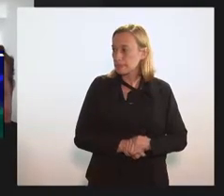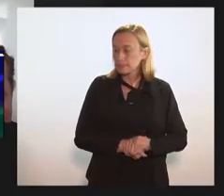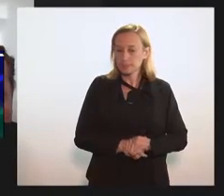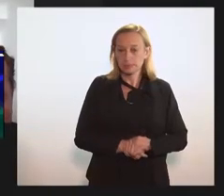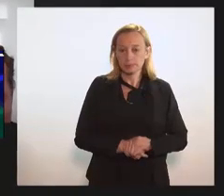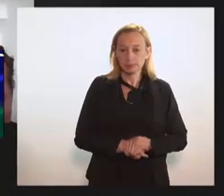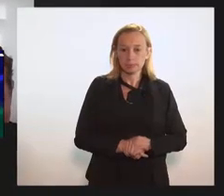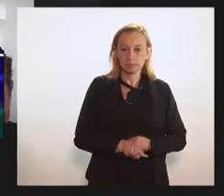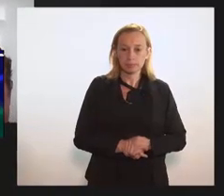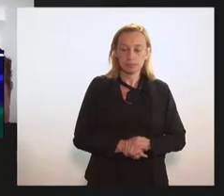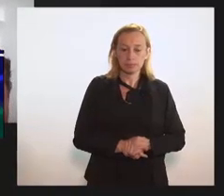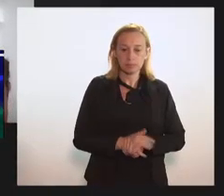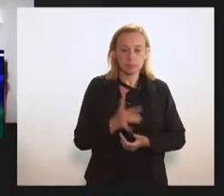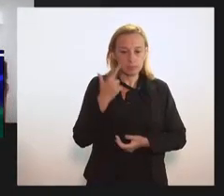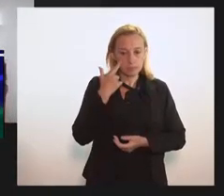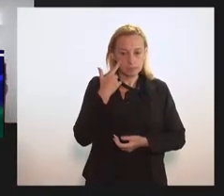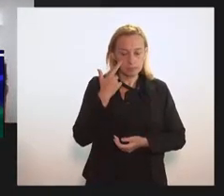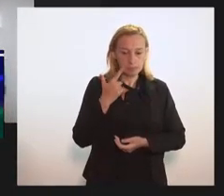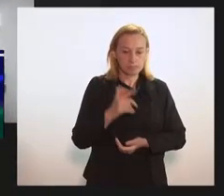Abrindo aqui o arquivo.